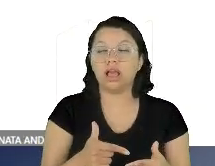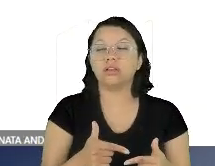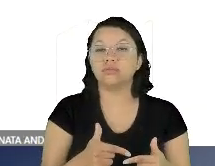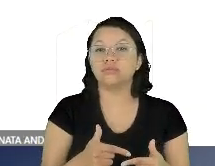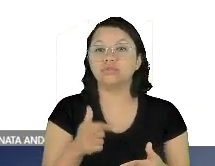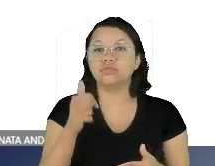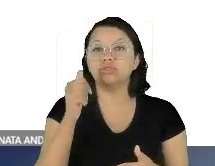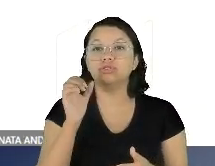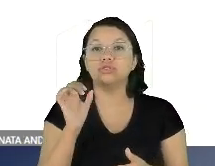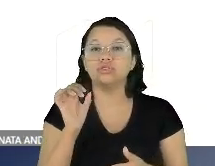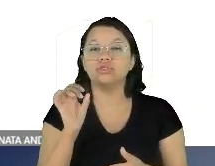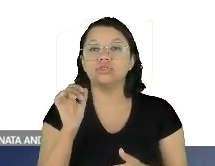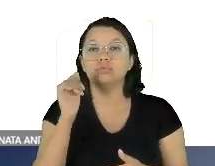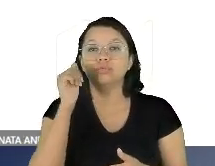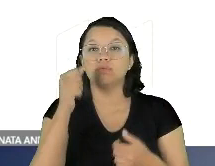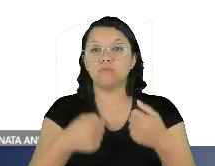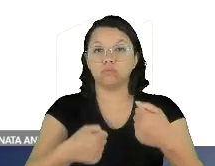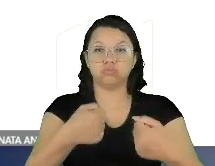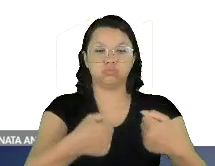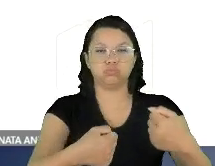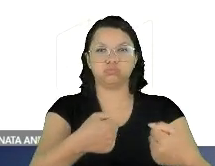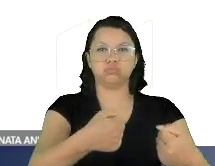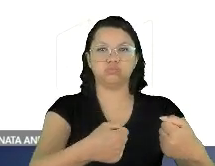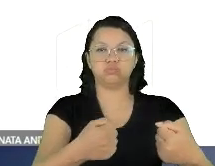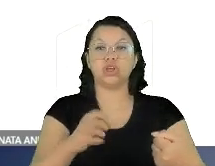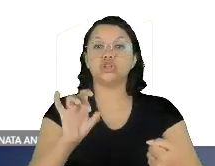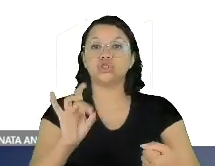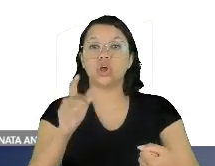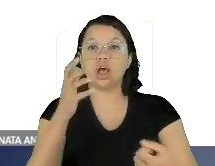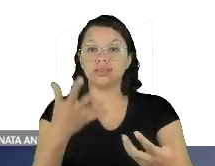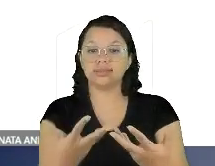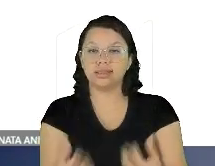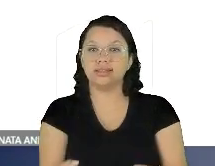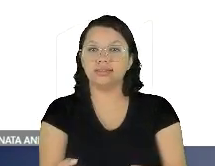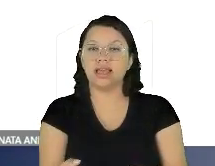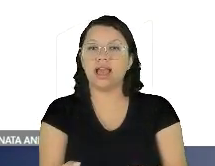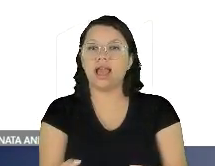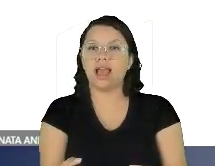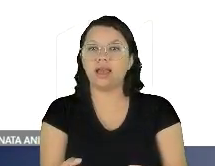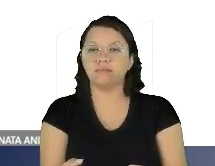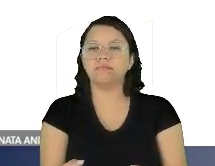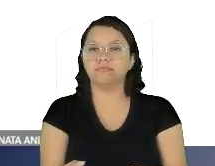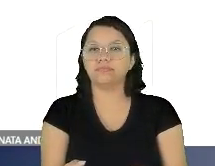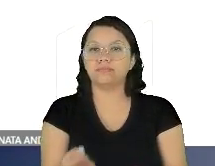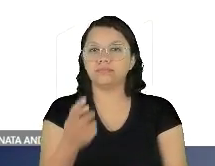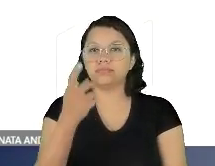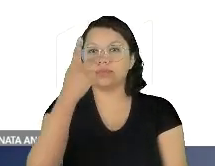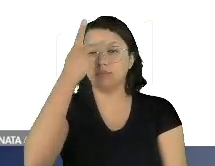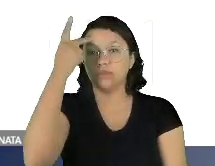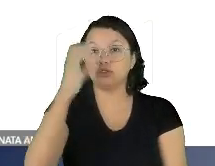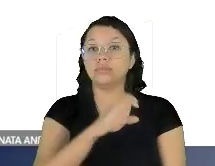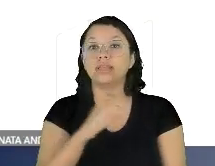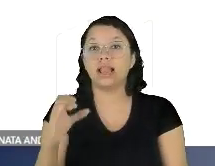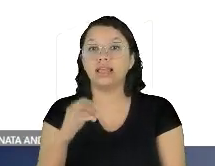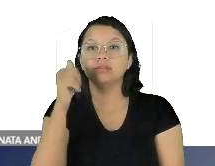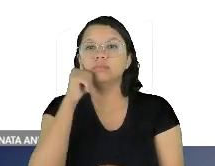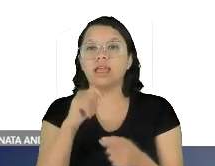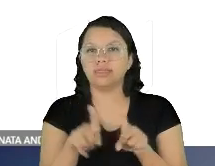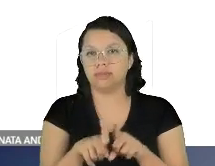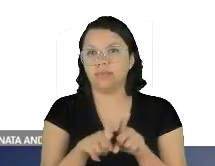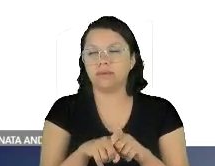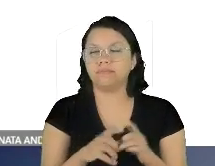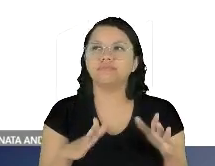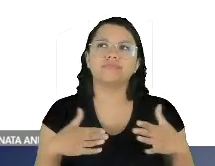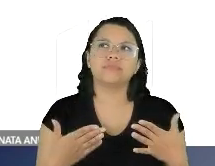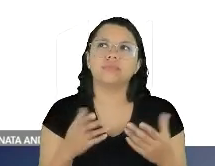aceitarem passageiras através da opção U-Elas. Além disso, o que faz com que